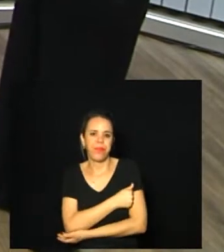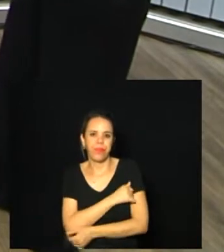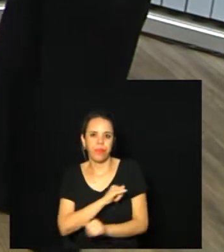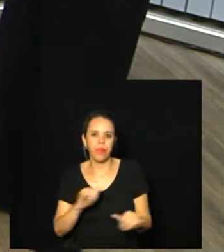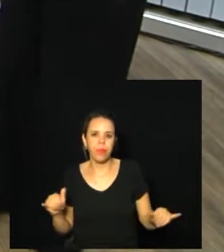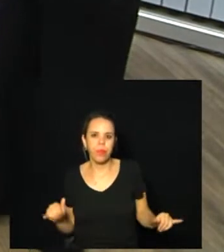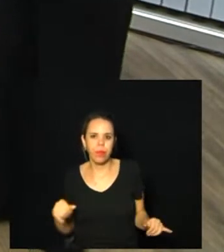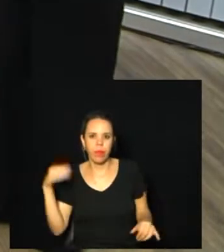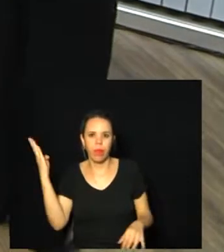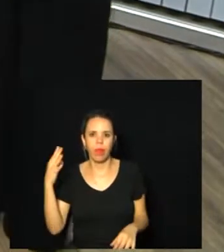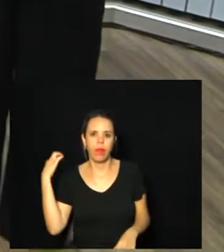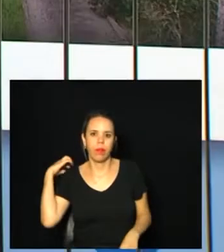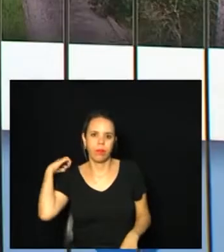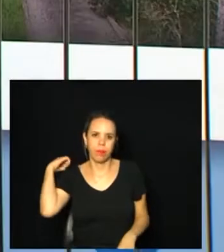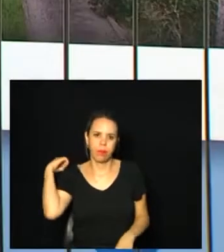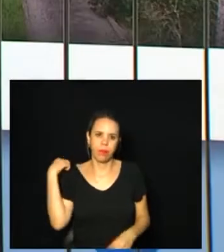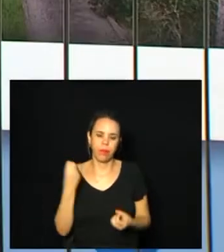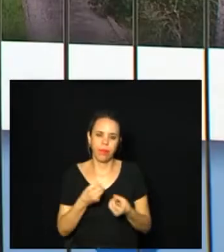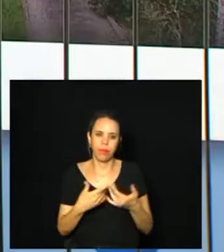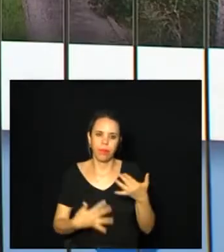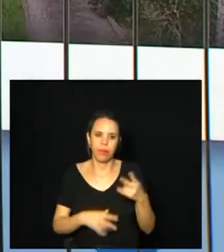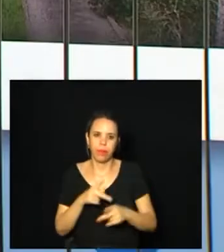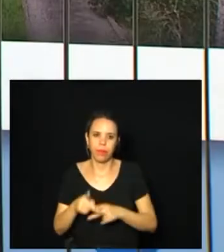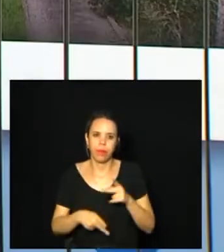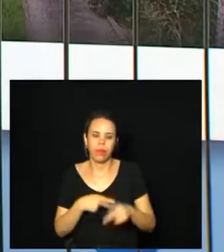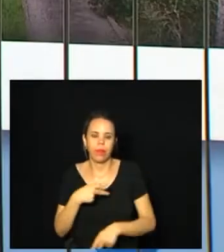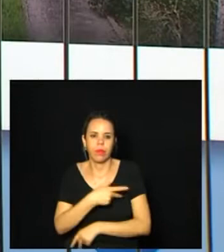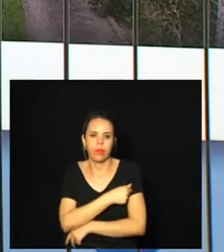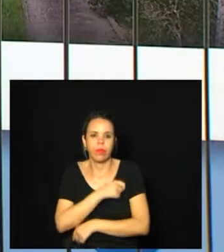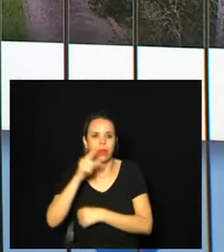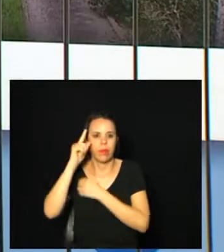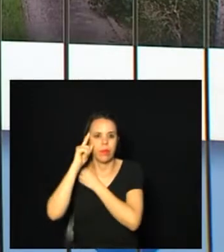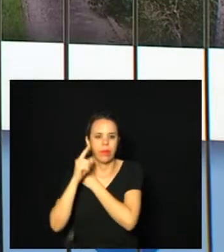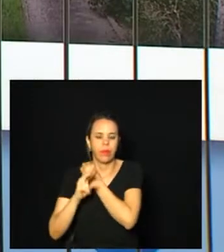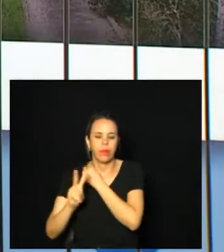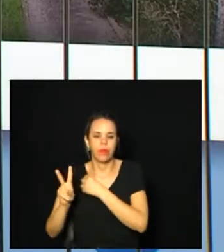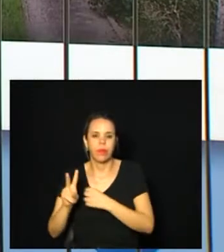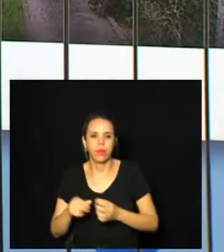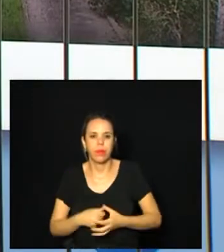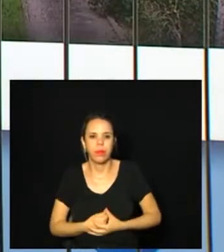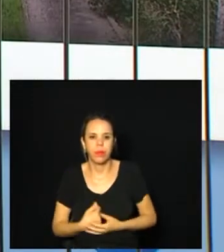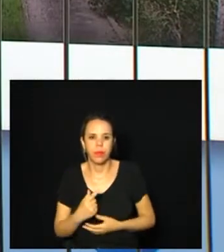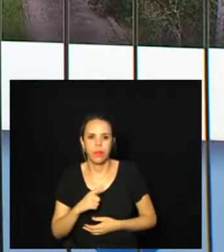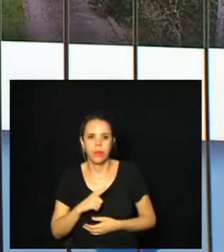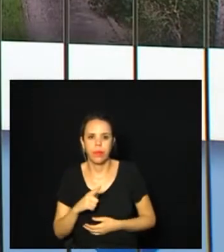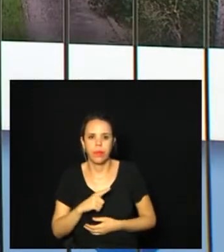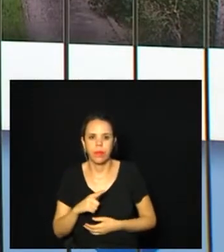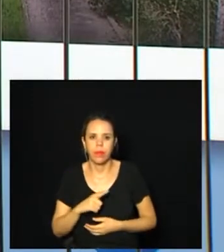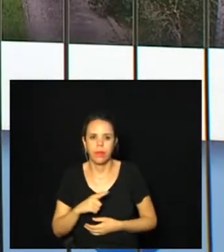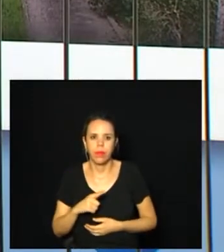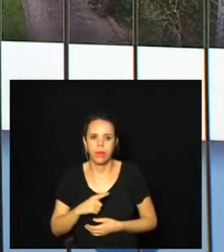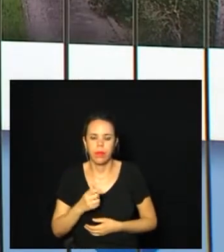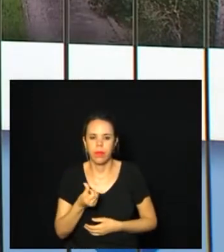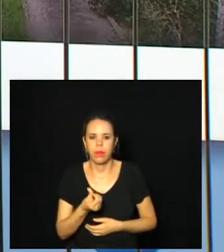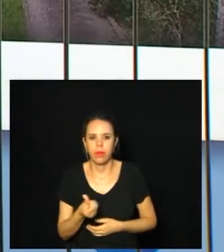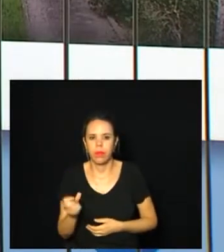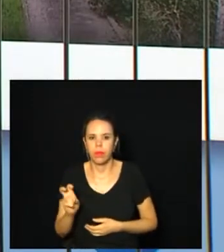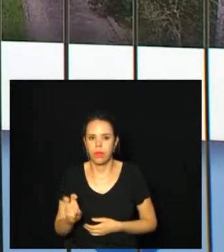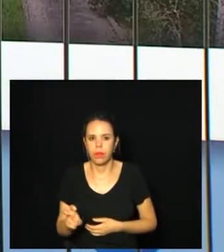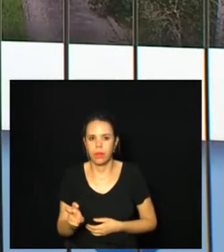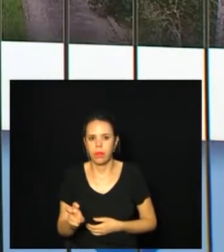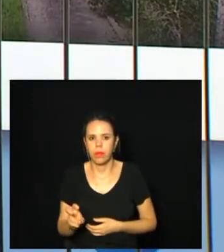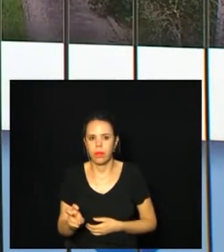campanha nacional de multivacinação, chamado de Dia V. E nós teremos 65